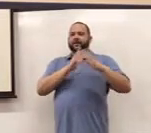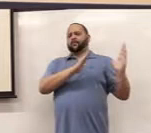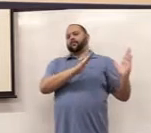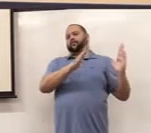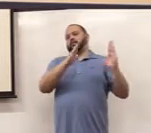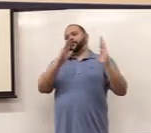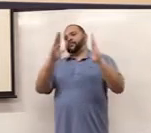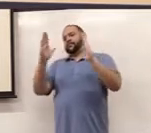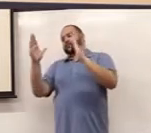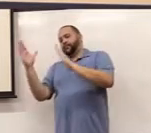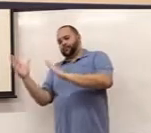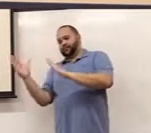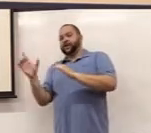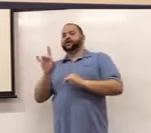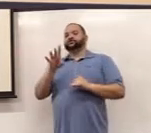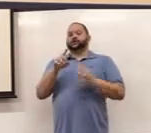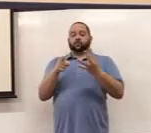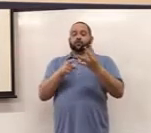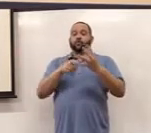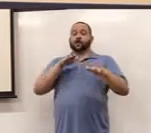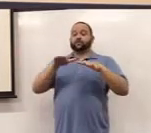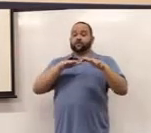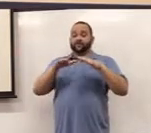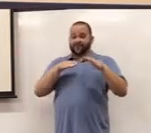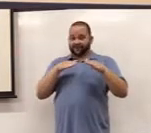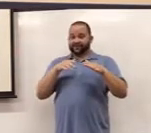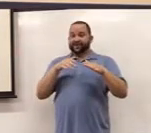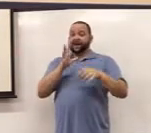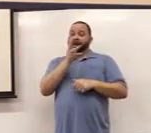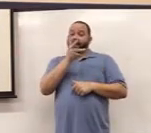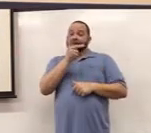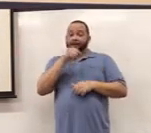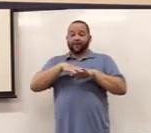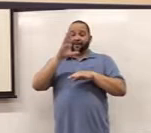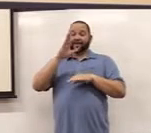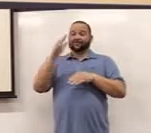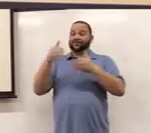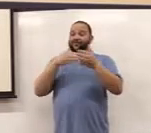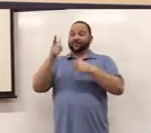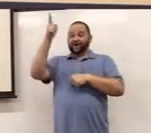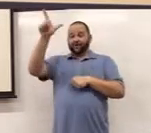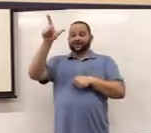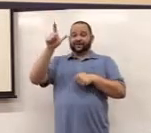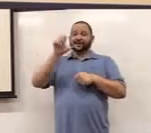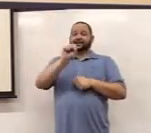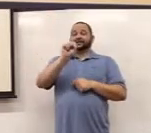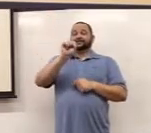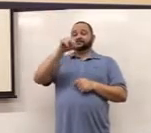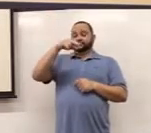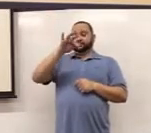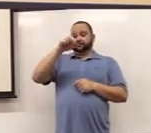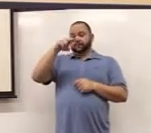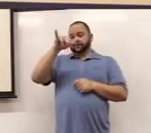o quarto movimento da nona sinfonia dura mais do que qualquer outra sinfonia de Haydn, por exemplo. É